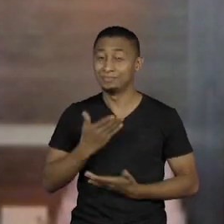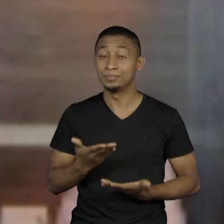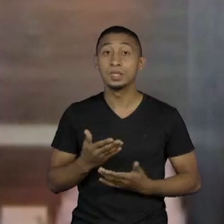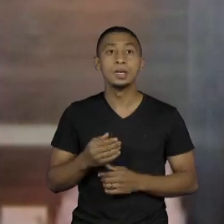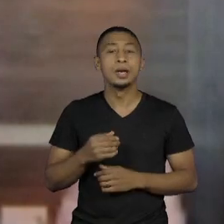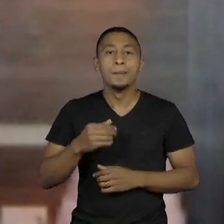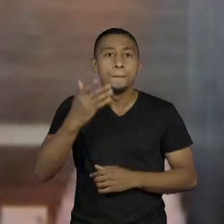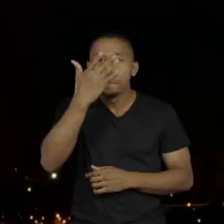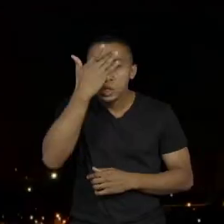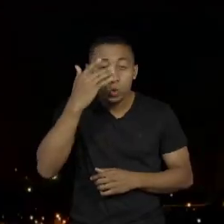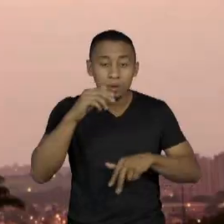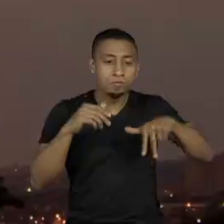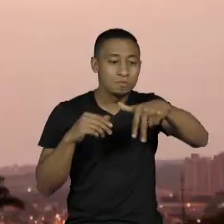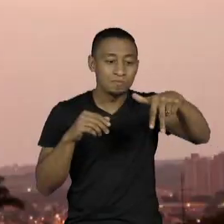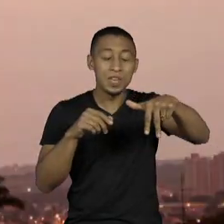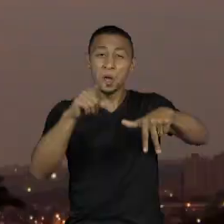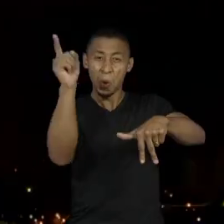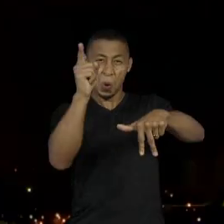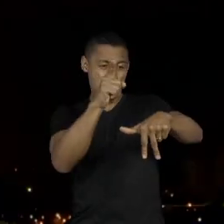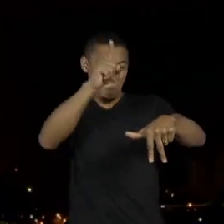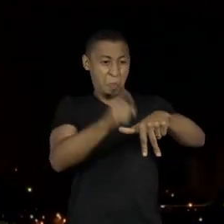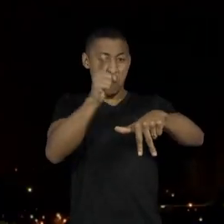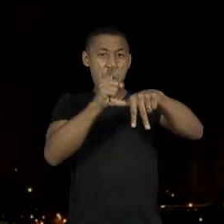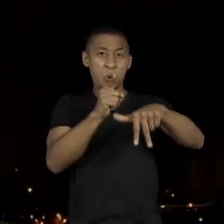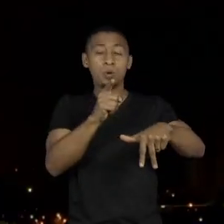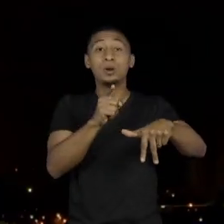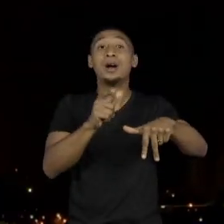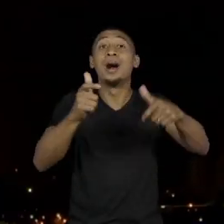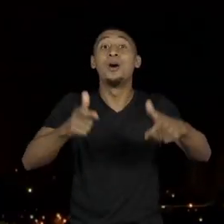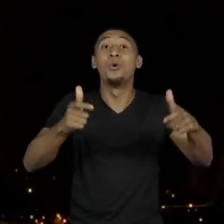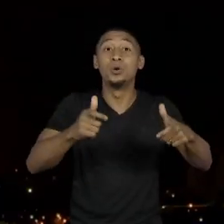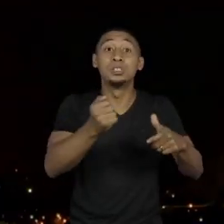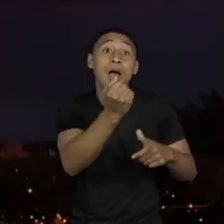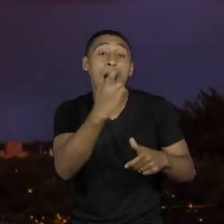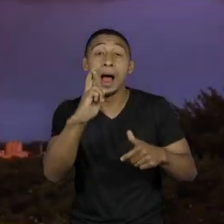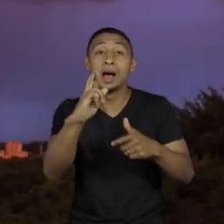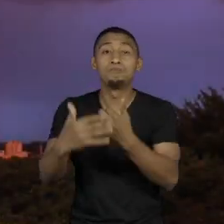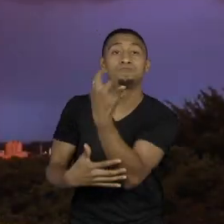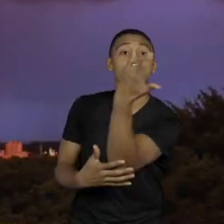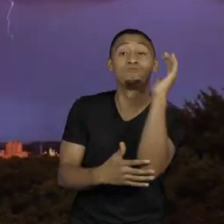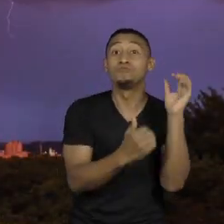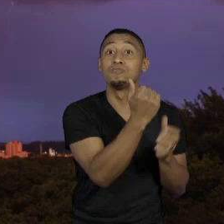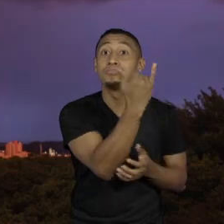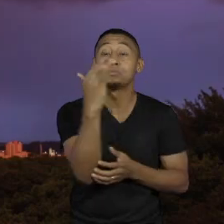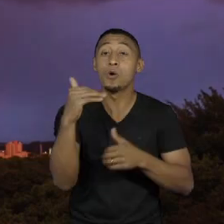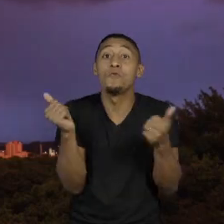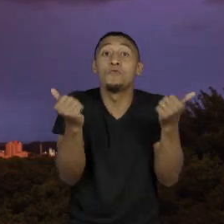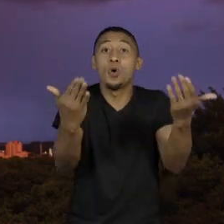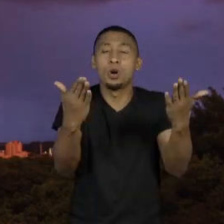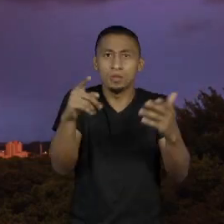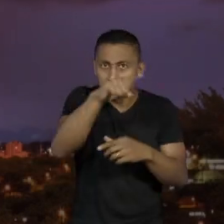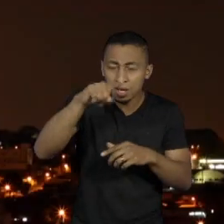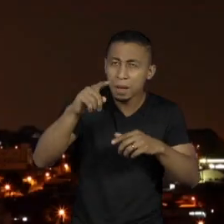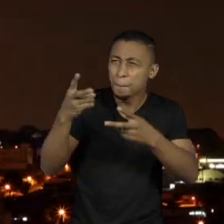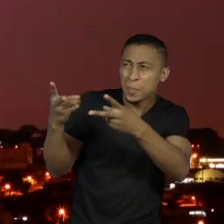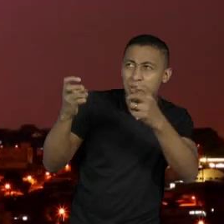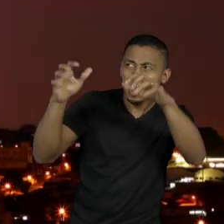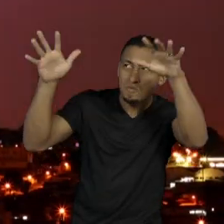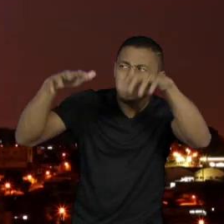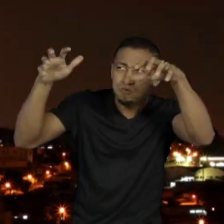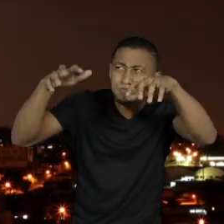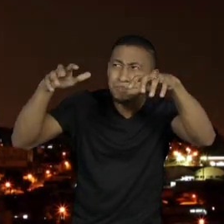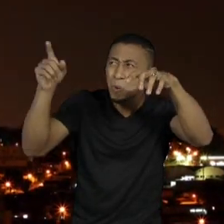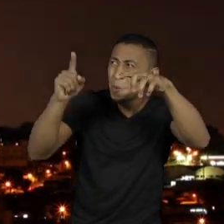raio é quando ela está ao ar livre. Quando você estiver numa situação como essa, ao ar livre, e se aproximar uma tempestade, você deve interromper o que você